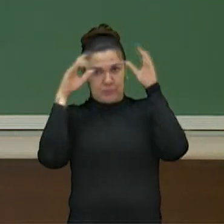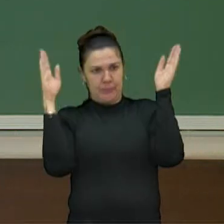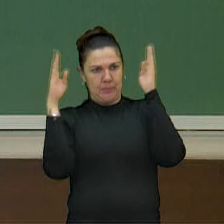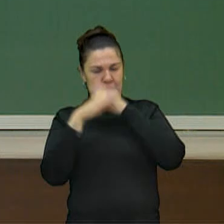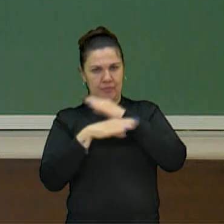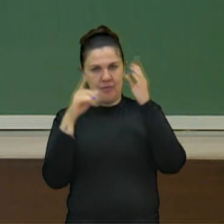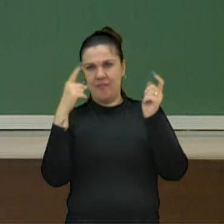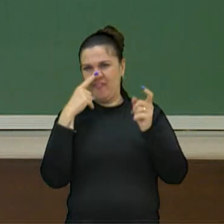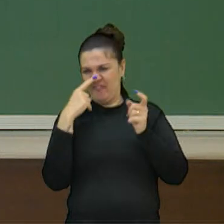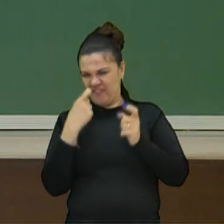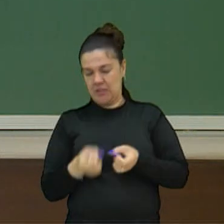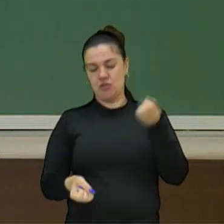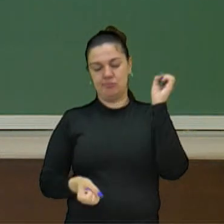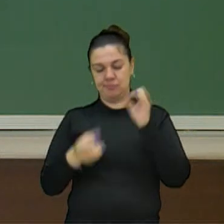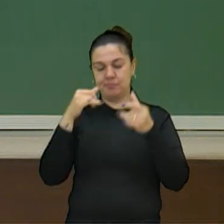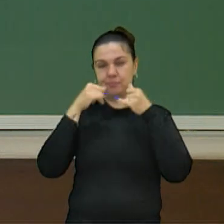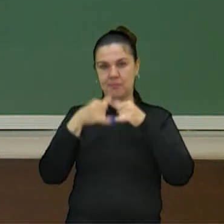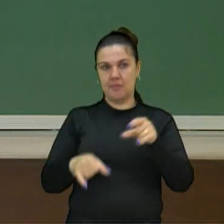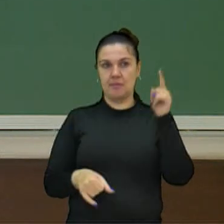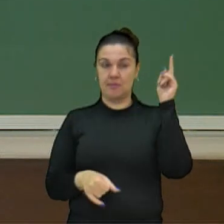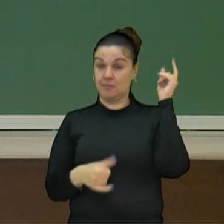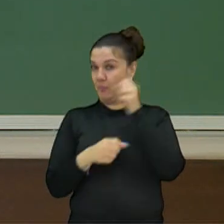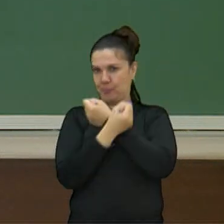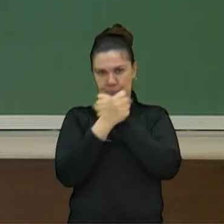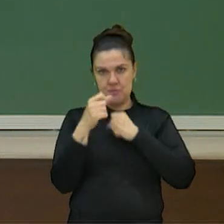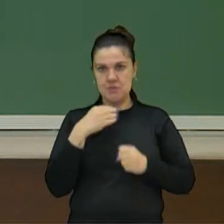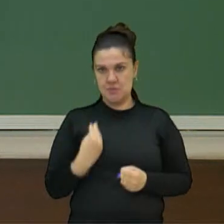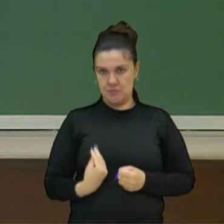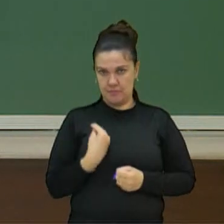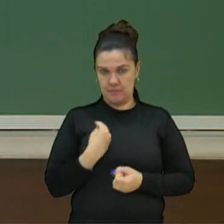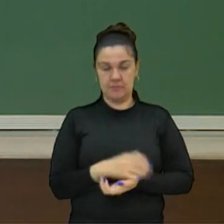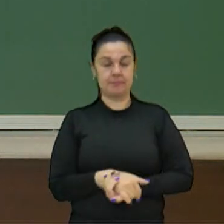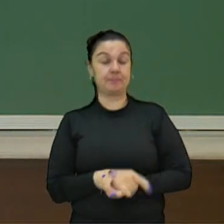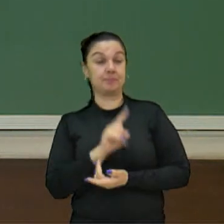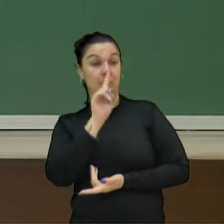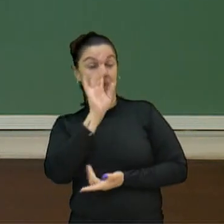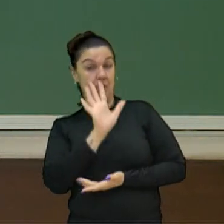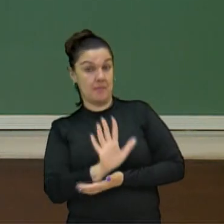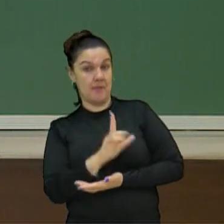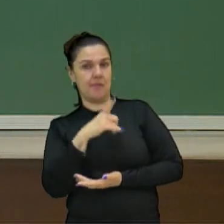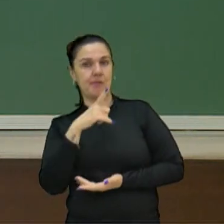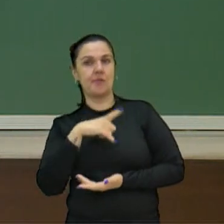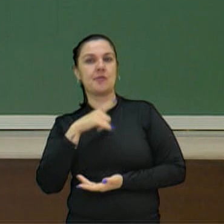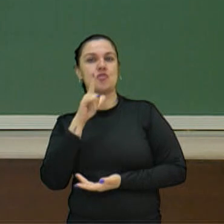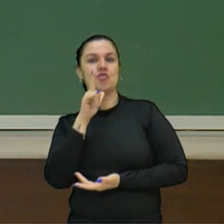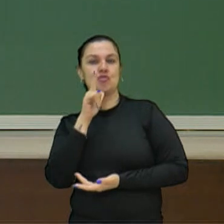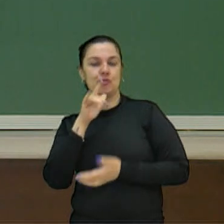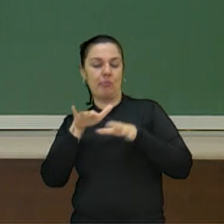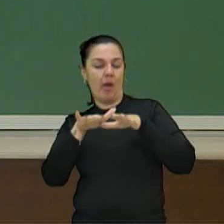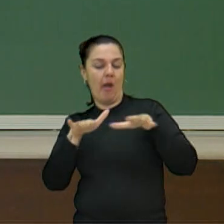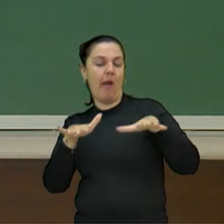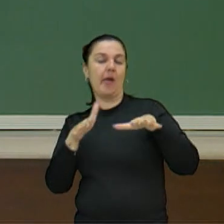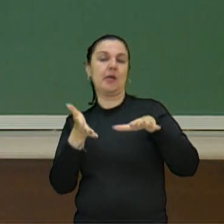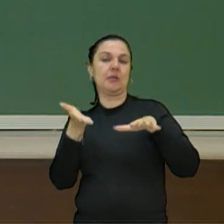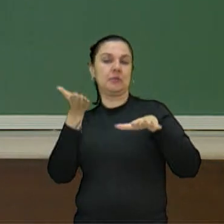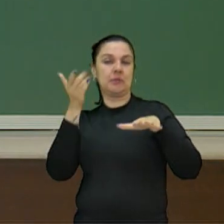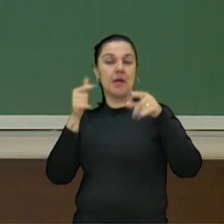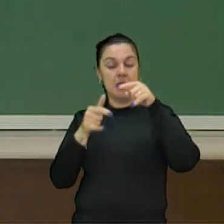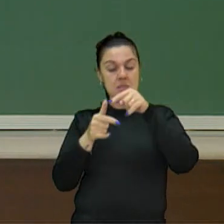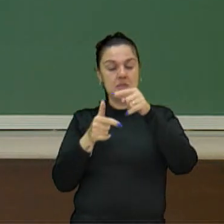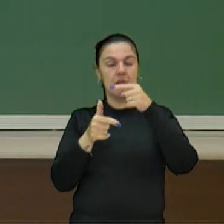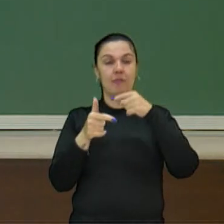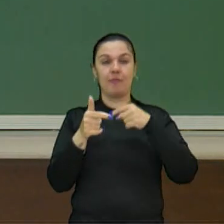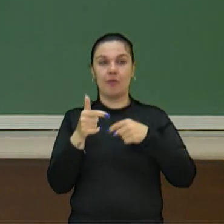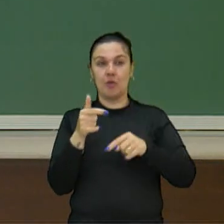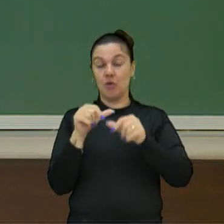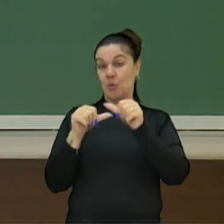Fedida, quente, cheio de descarga elétrica, era muito difícil de viver aqui. Mas a gente tinha ali também um oceano primitivo e essas condições